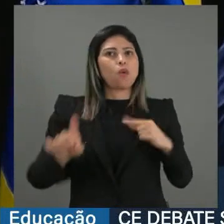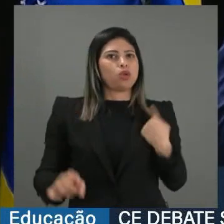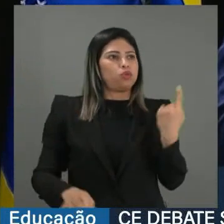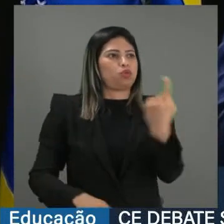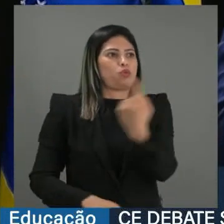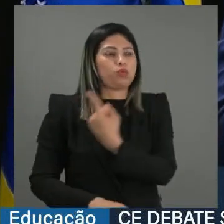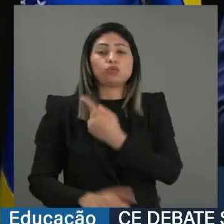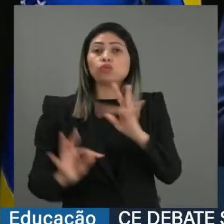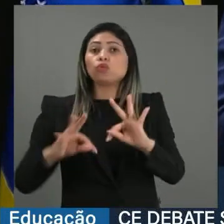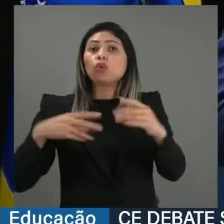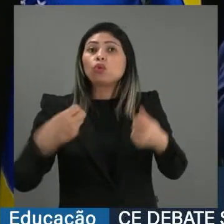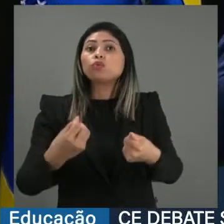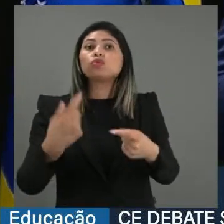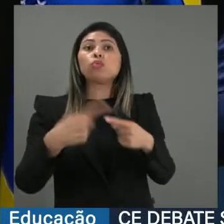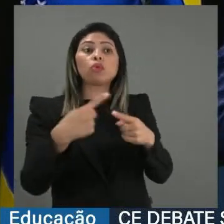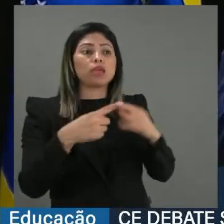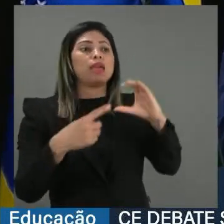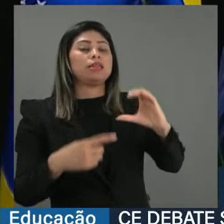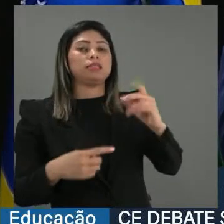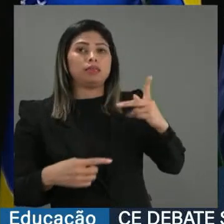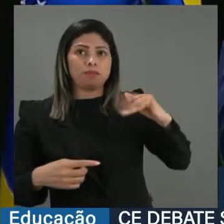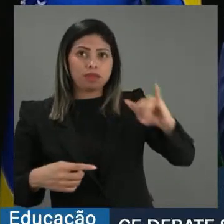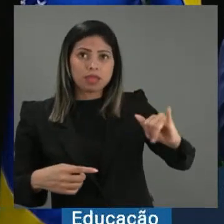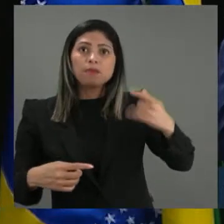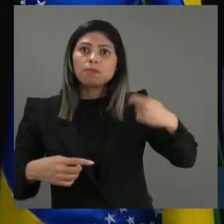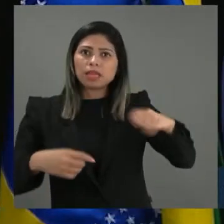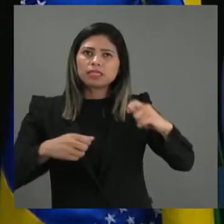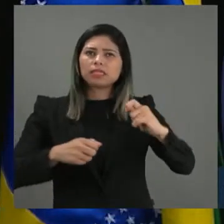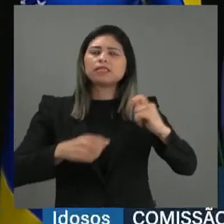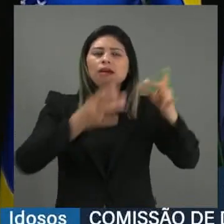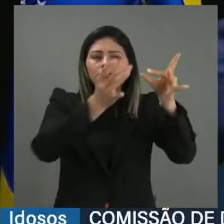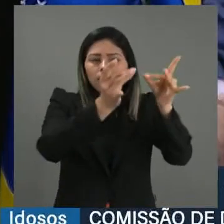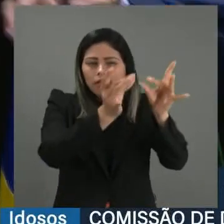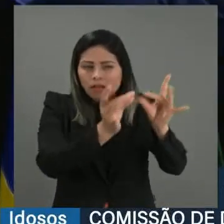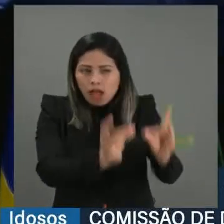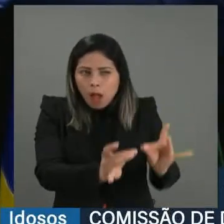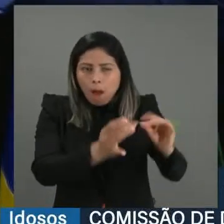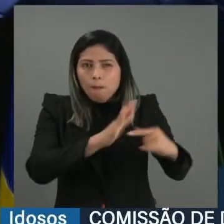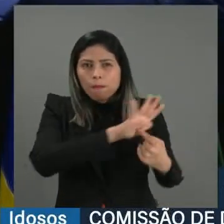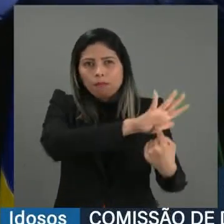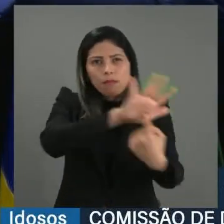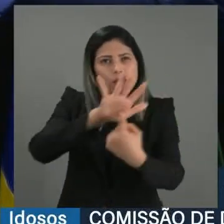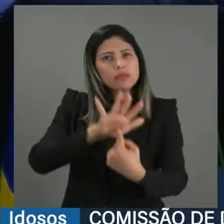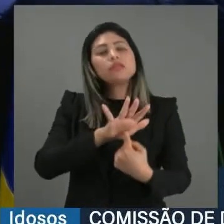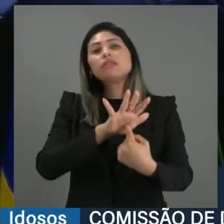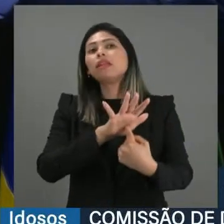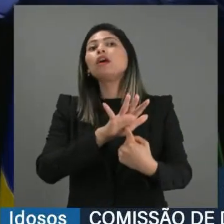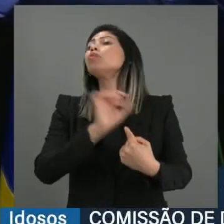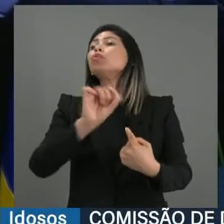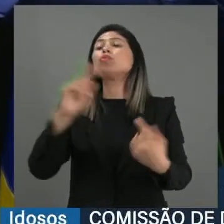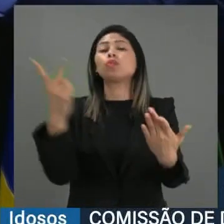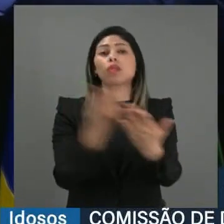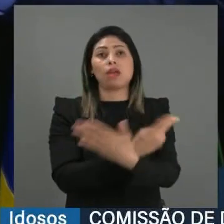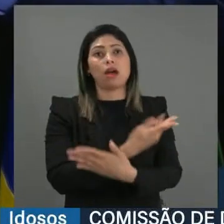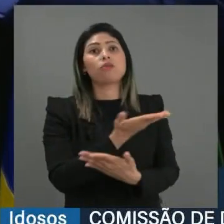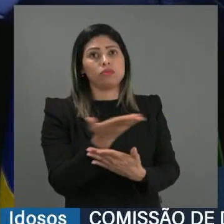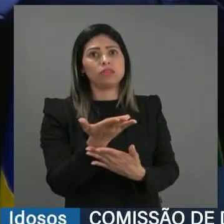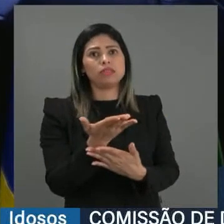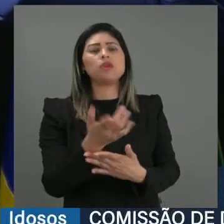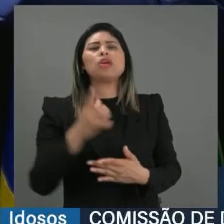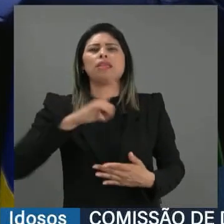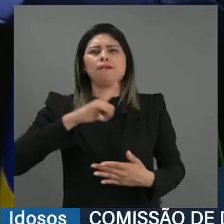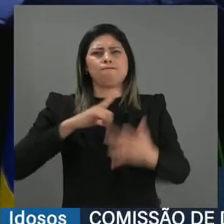Essa CPI, ela vai trazer luz a tudo que está acontecendo. Gente que está